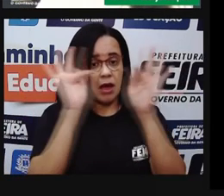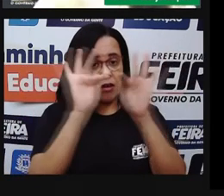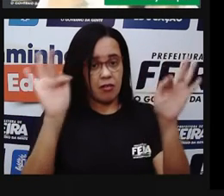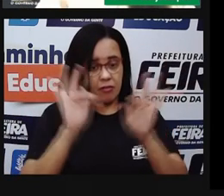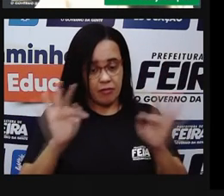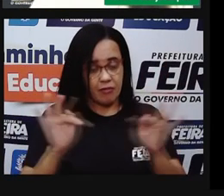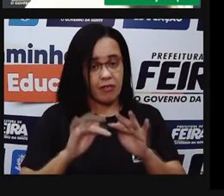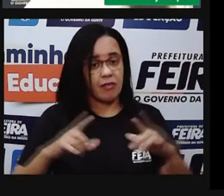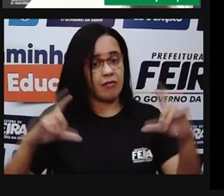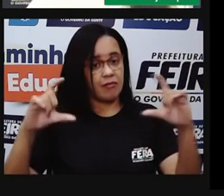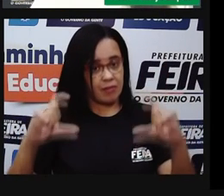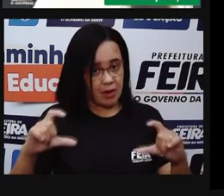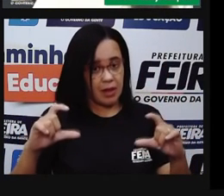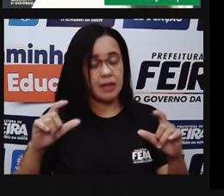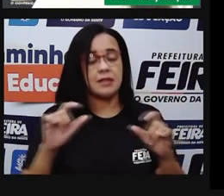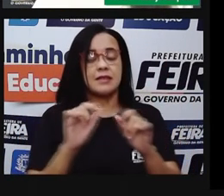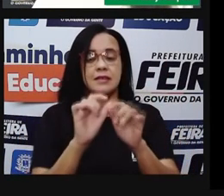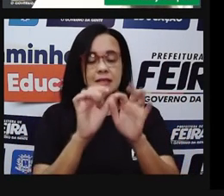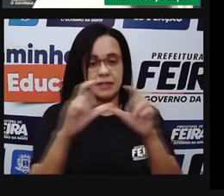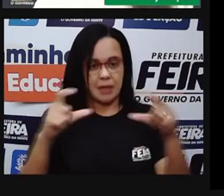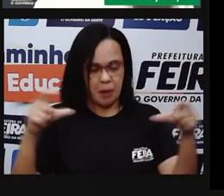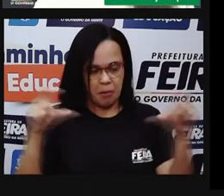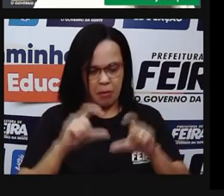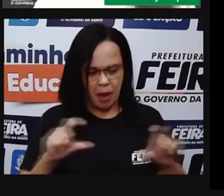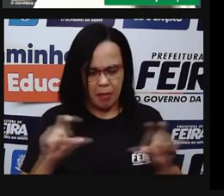do professor. Aí, tudo certo.